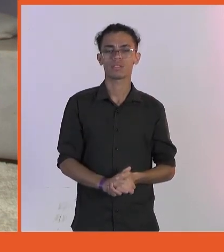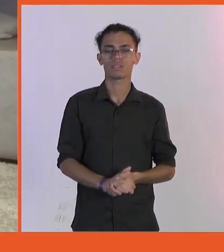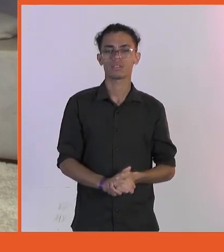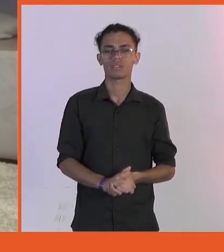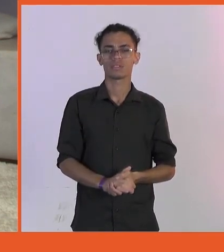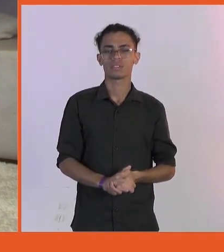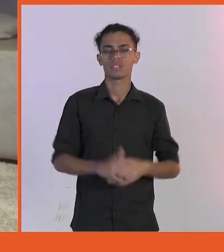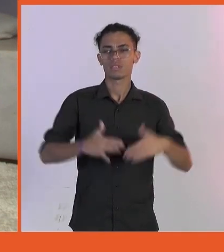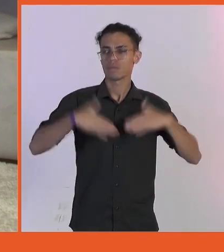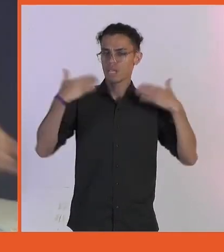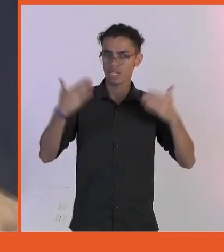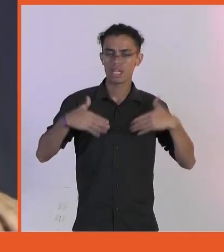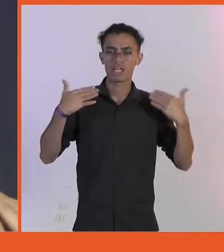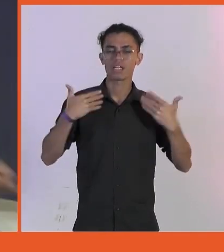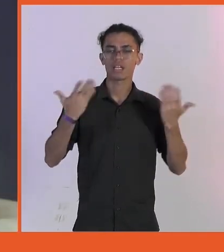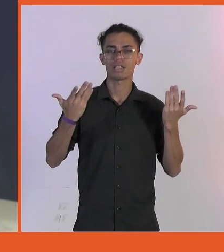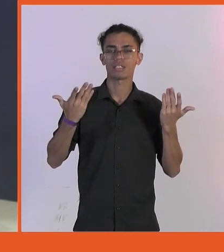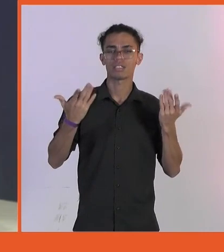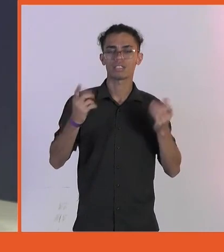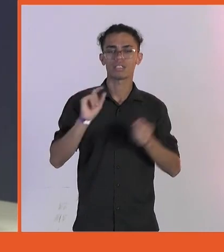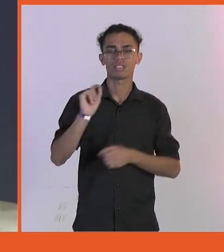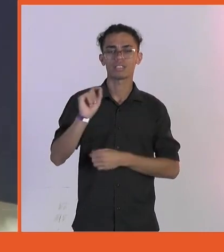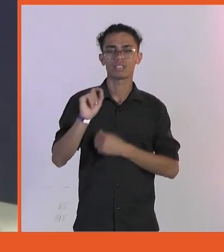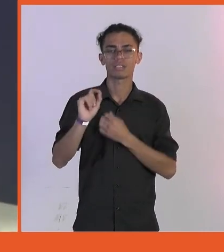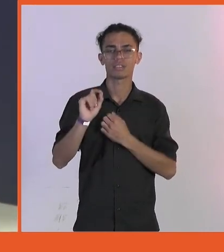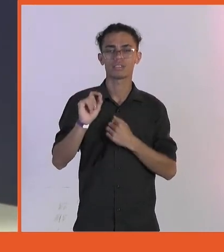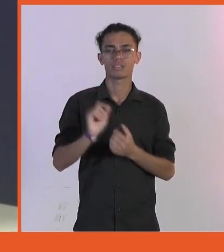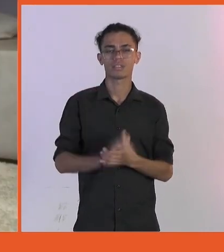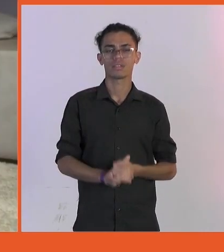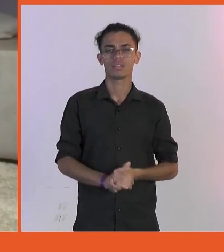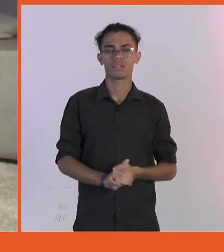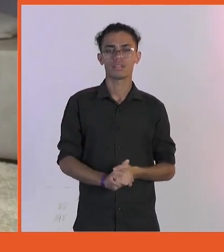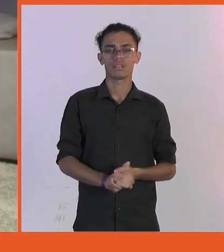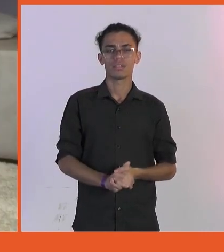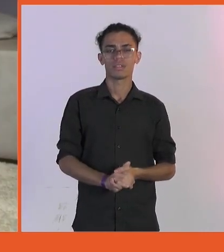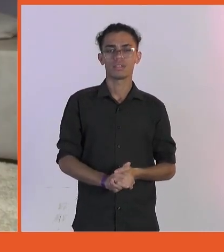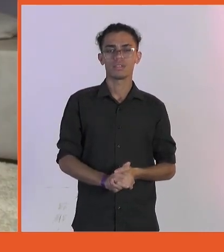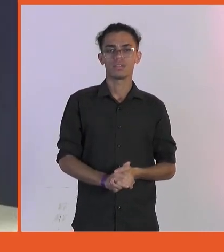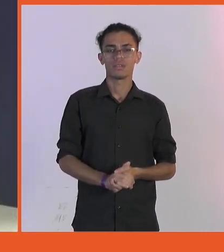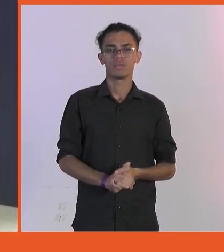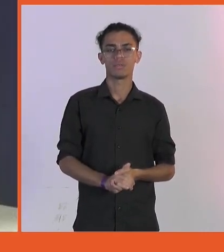super empolgado. Meu Deus, você está com o pessoal da Diva na defesa, não acredito. Eu sou